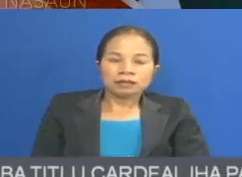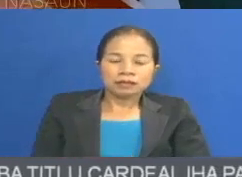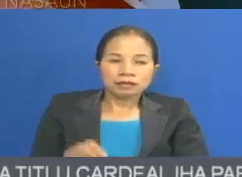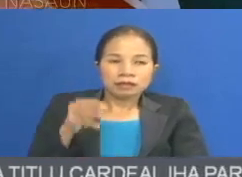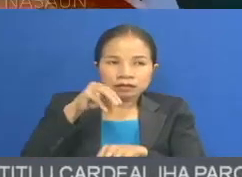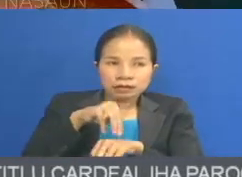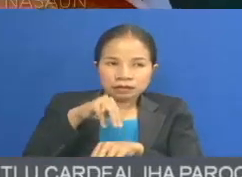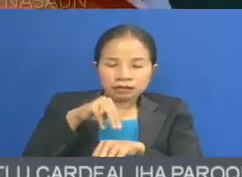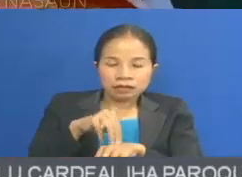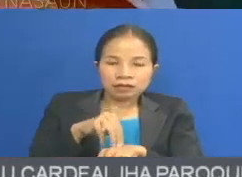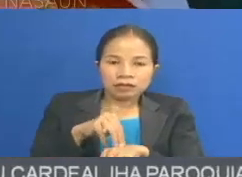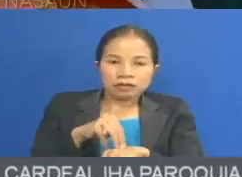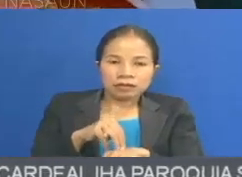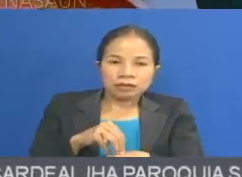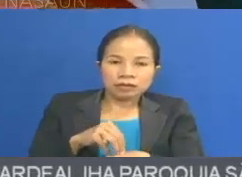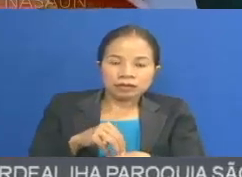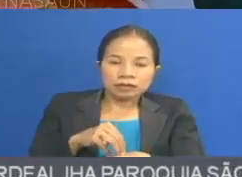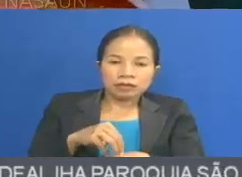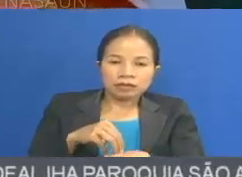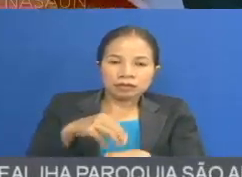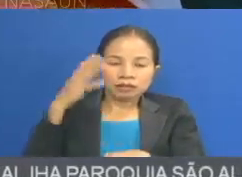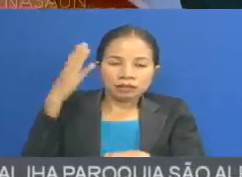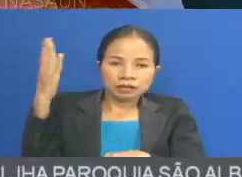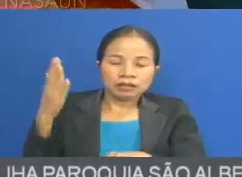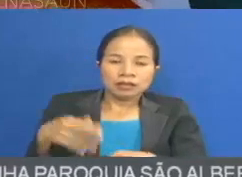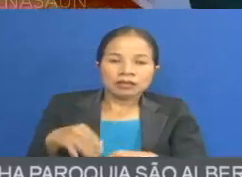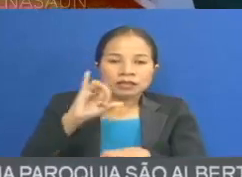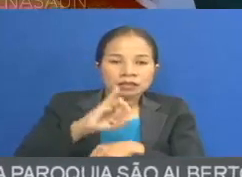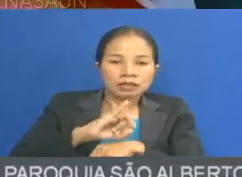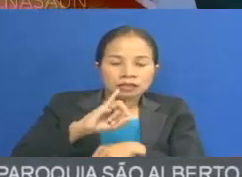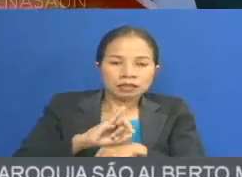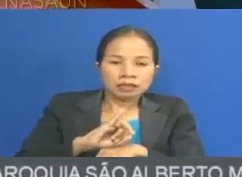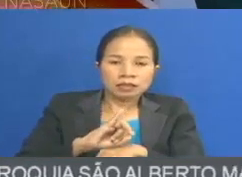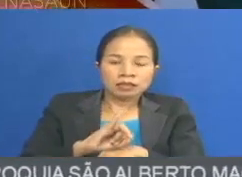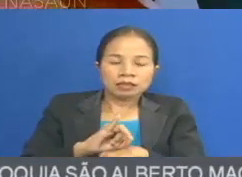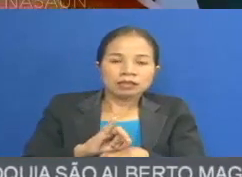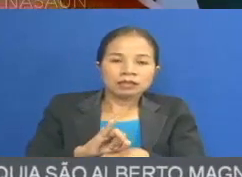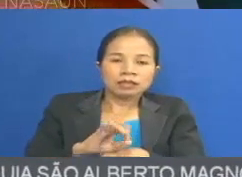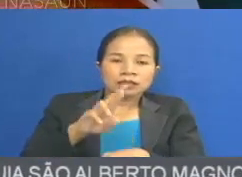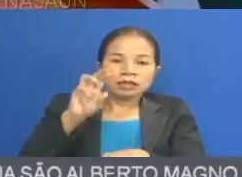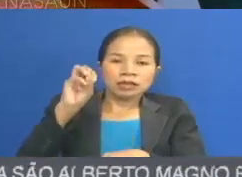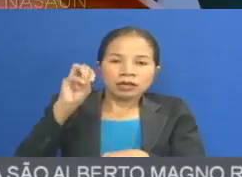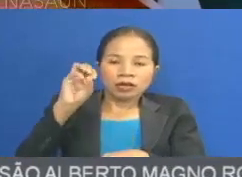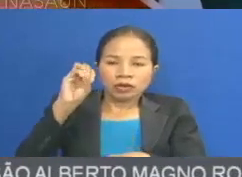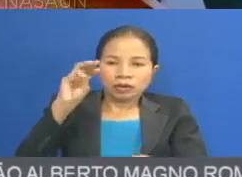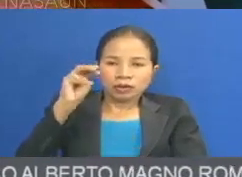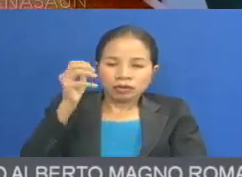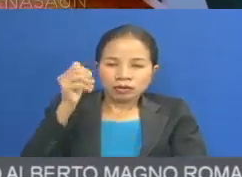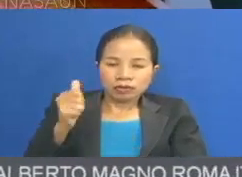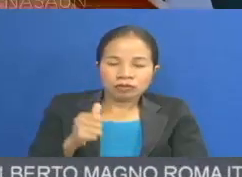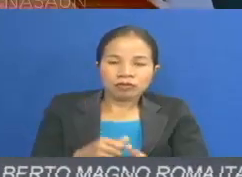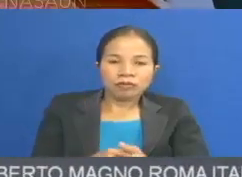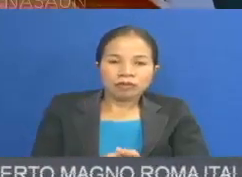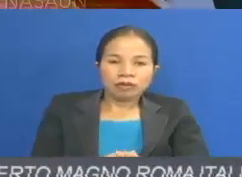missa ida e a paróquia ida na paróquia São Alberto Magno e a Bahama José Balo